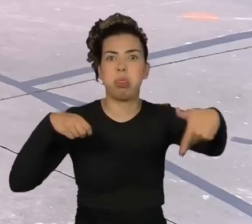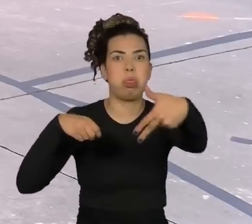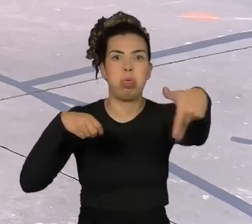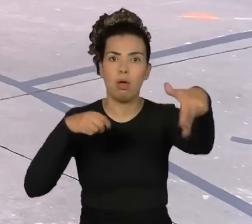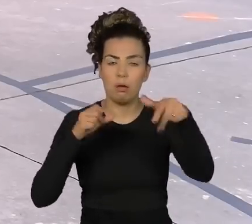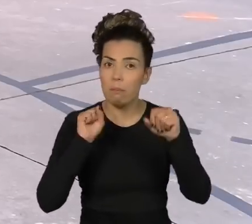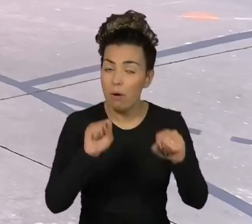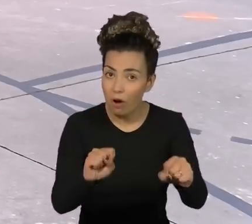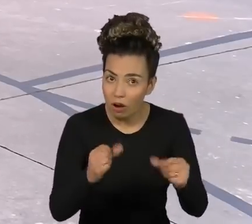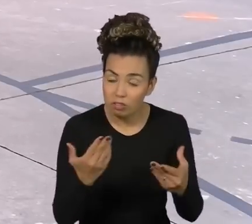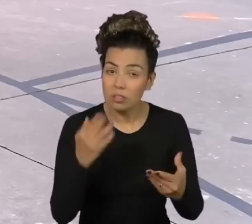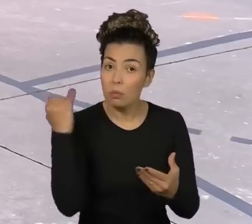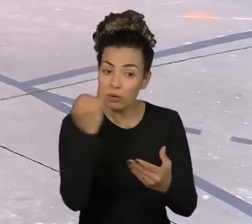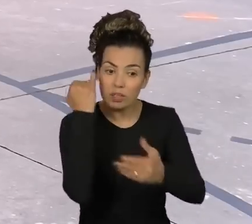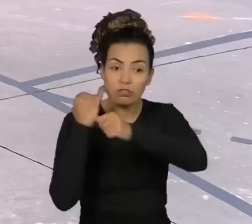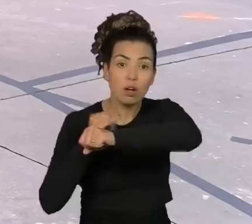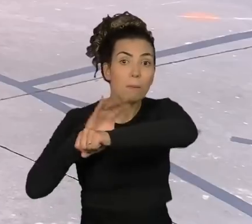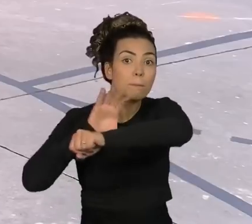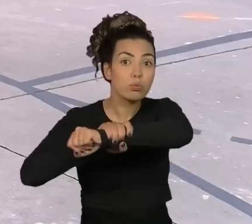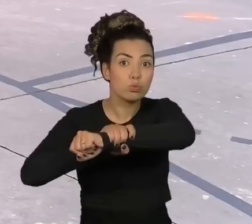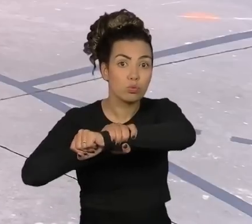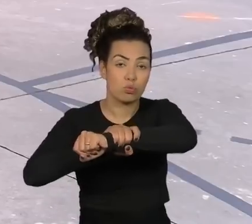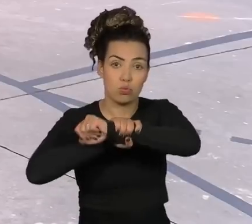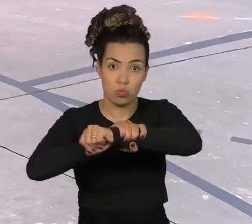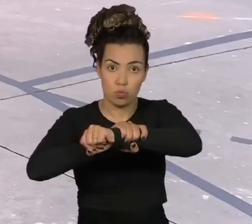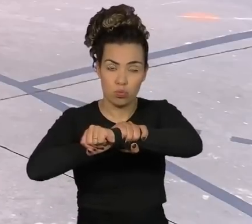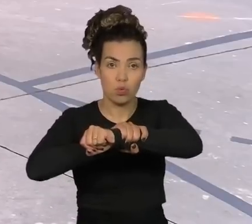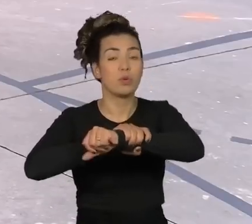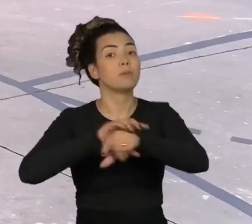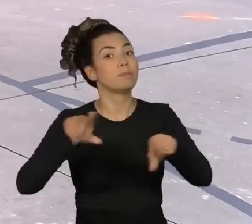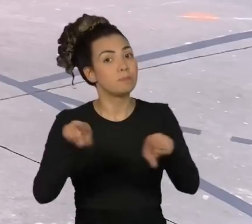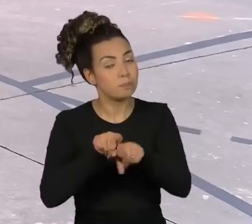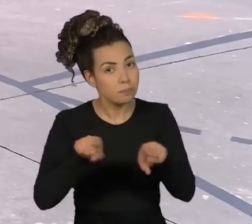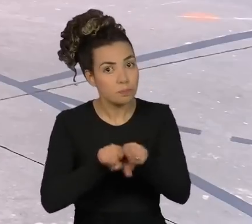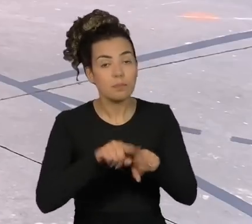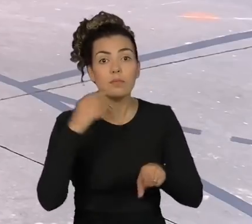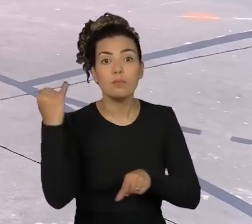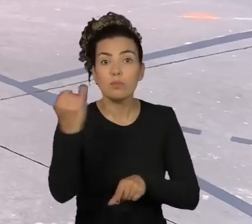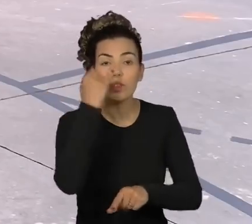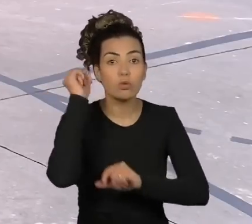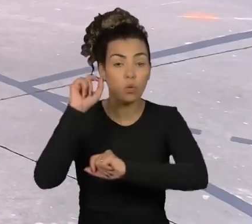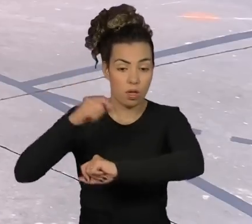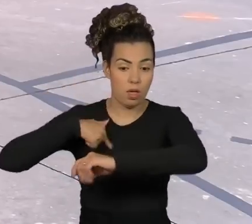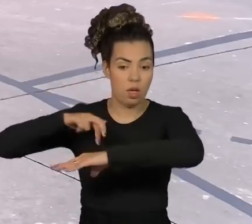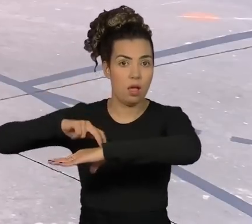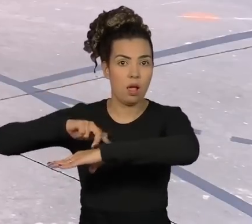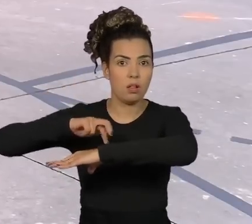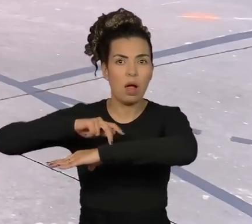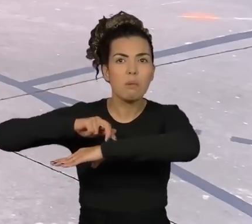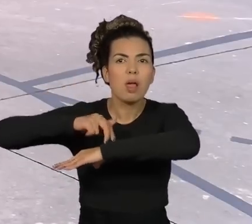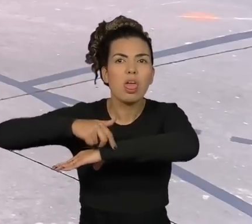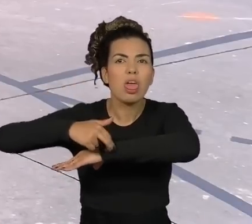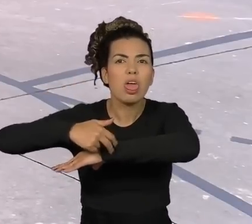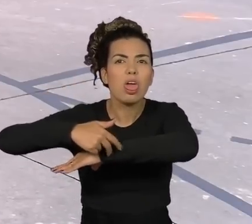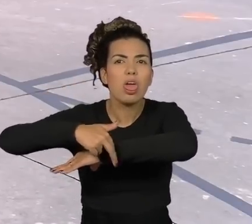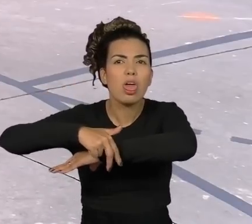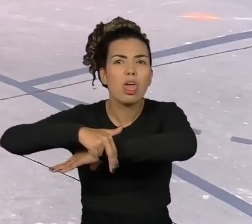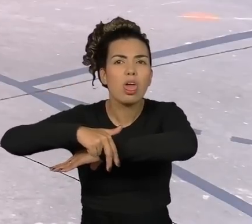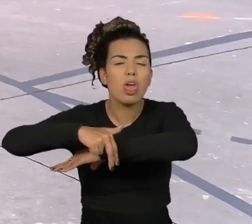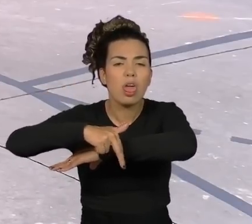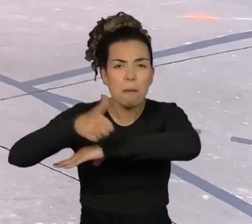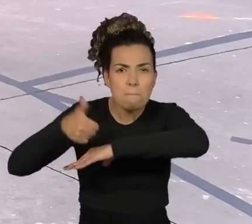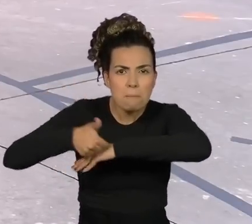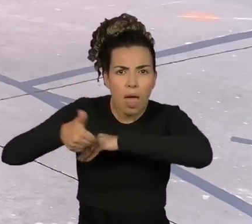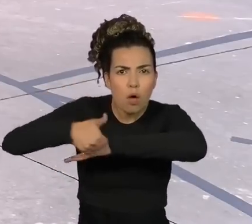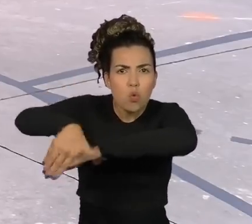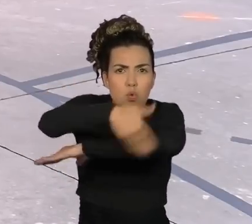Então sempre segurar no punho dessa criança e sempre para dentro da calçada, para dentro da construção, nunca para fora, perto